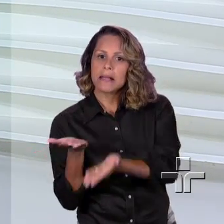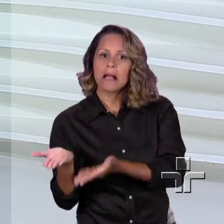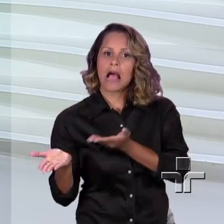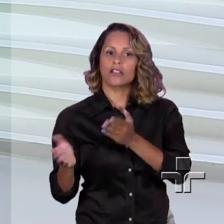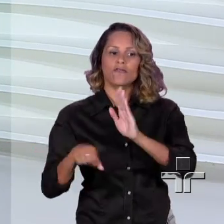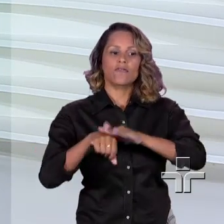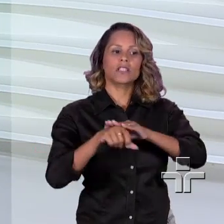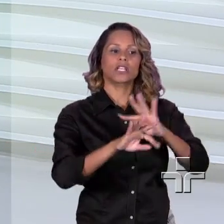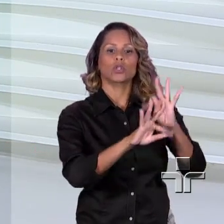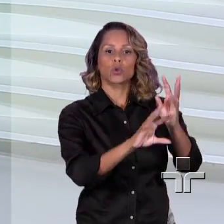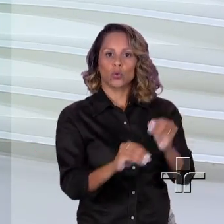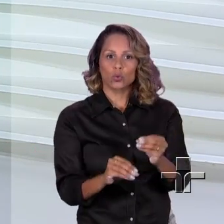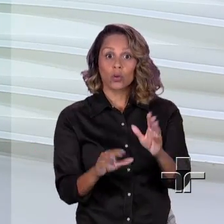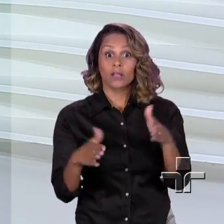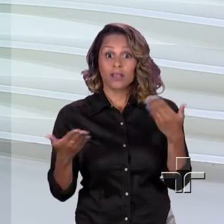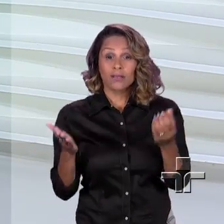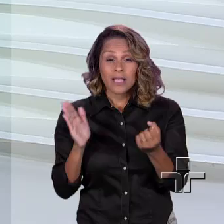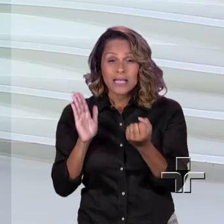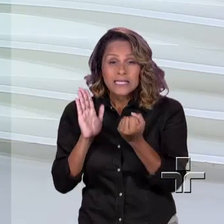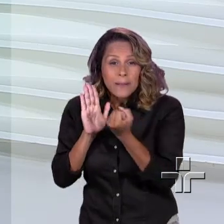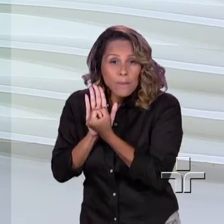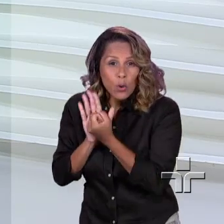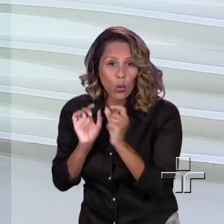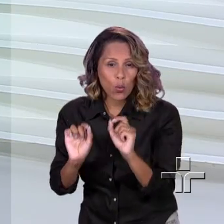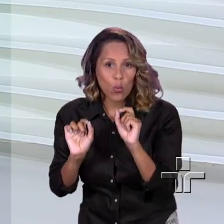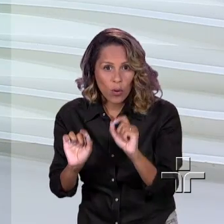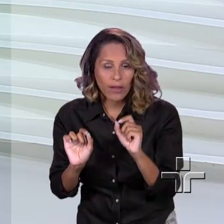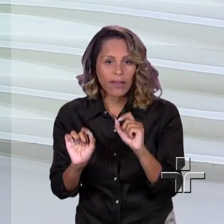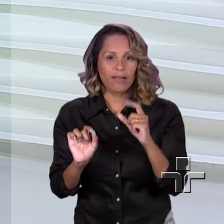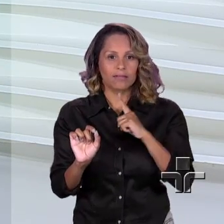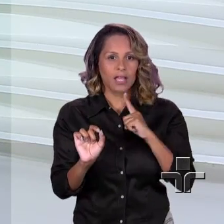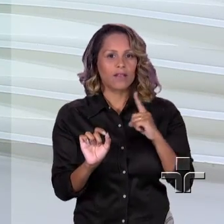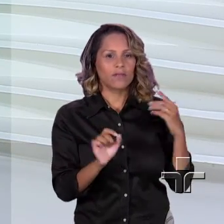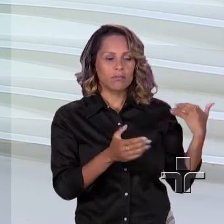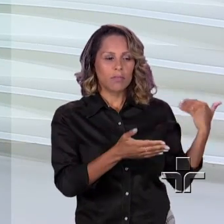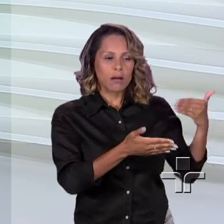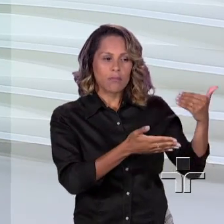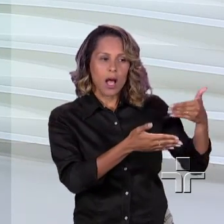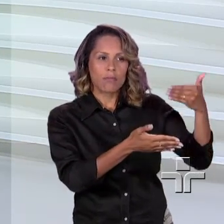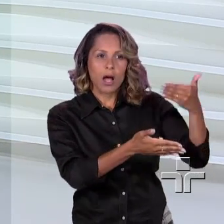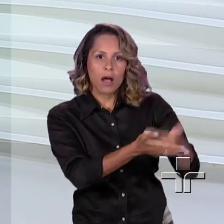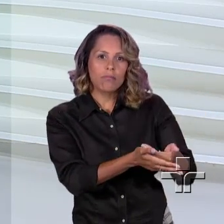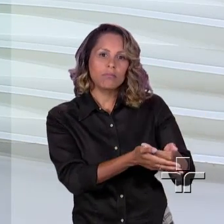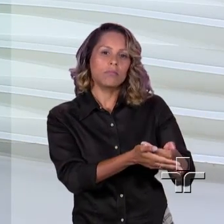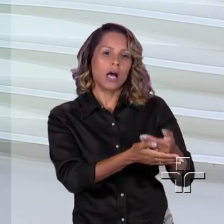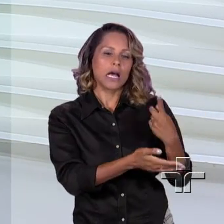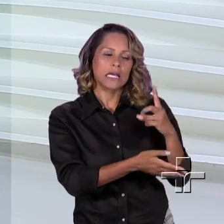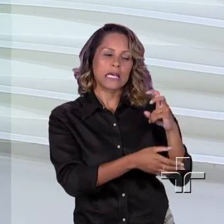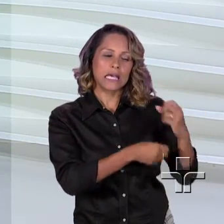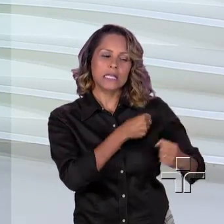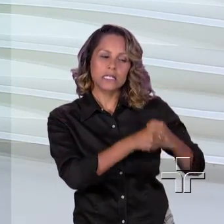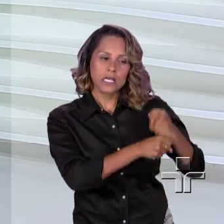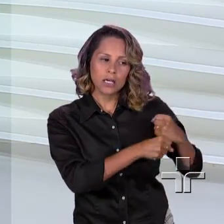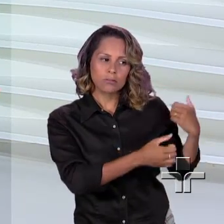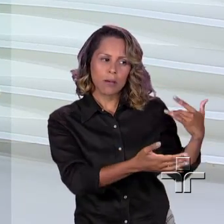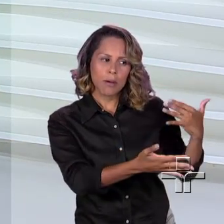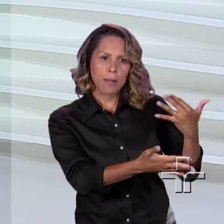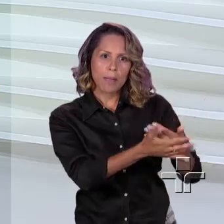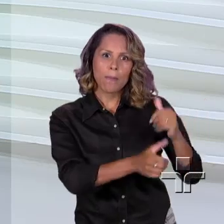e praticamente, nos últimos 12, 15 anos, houve mudanças. As empregadas domésticas exigiram